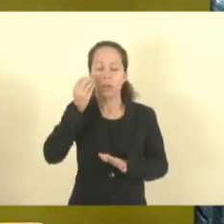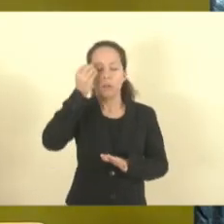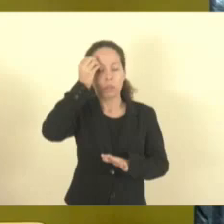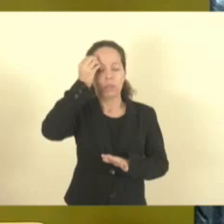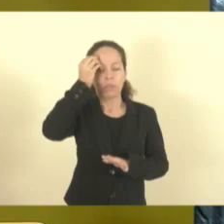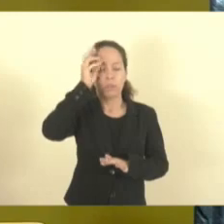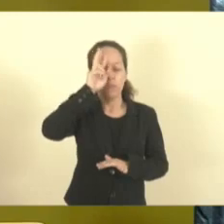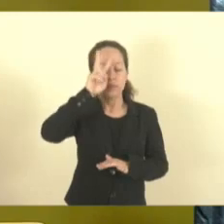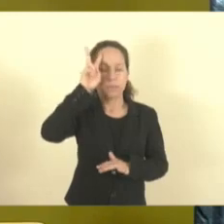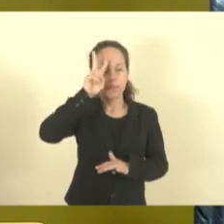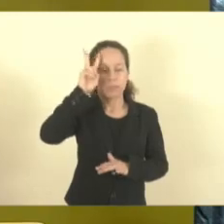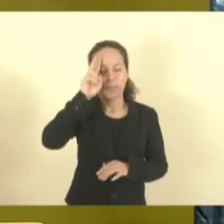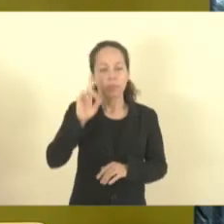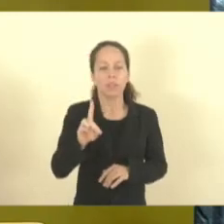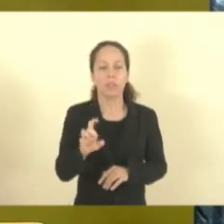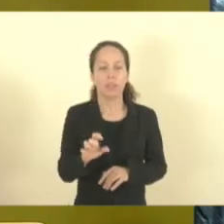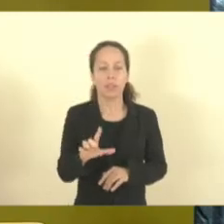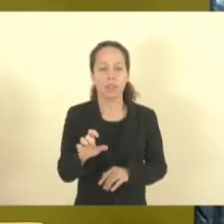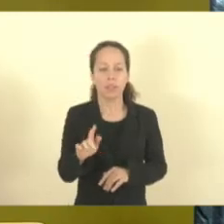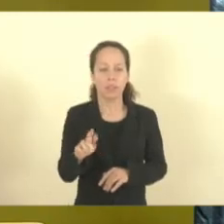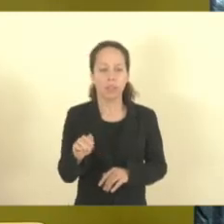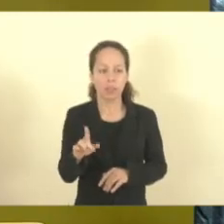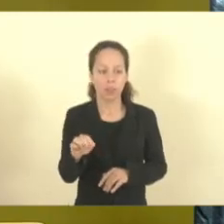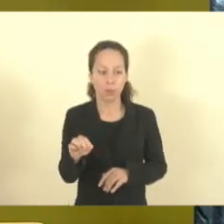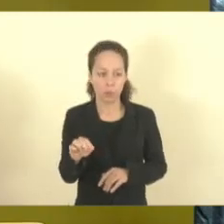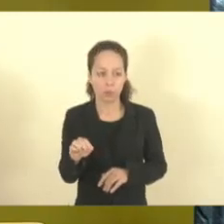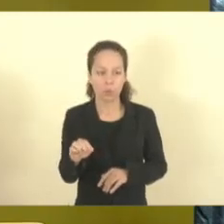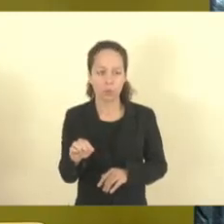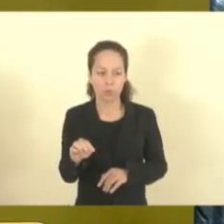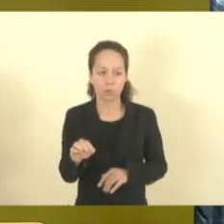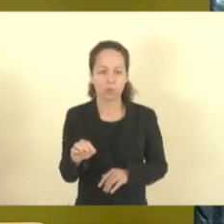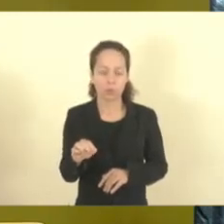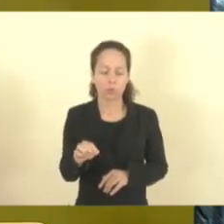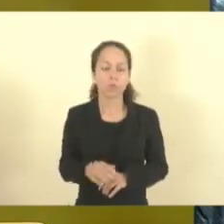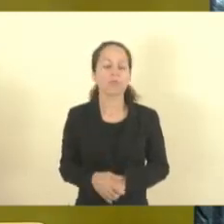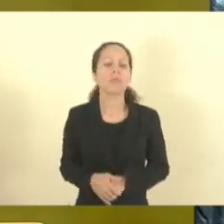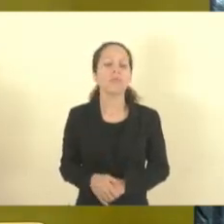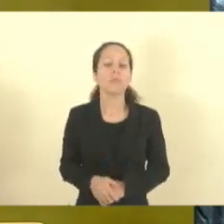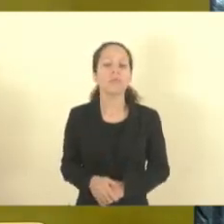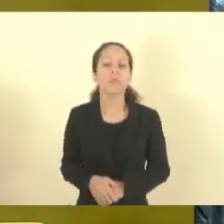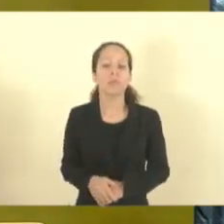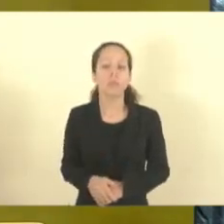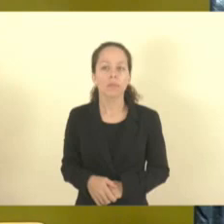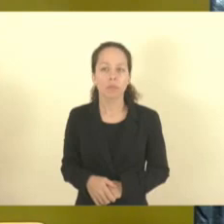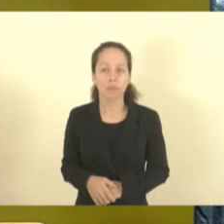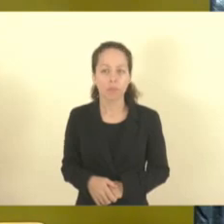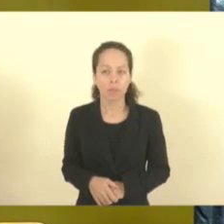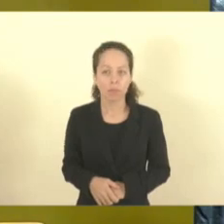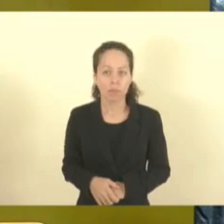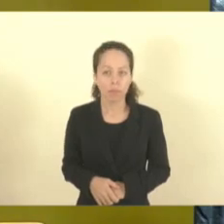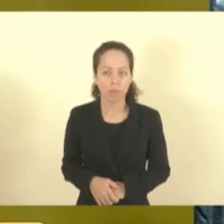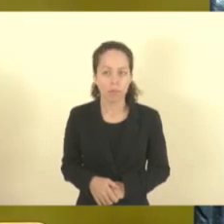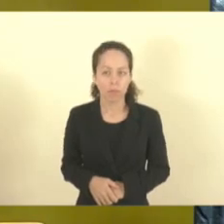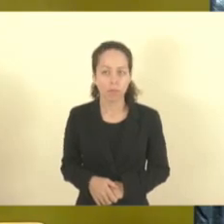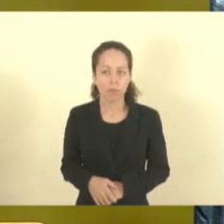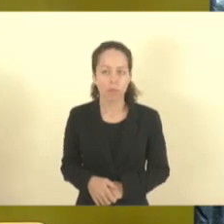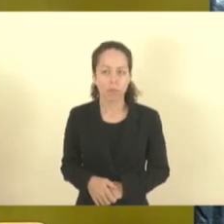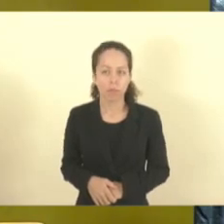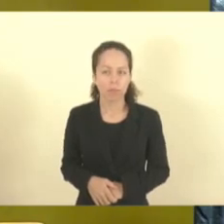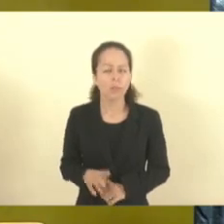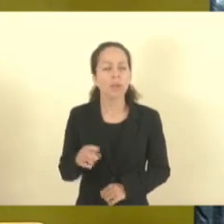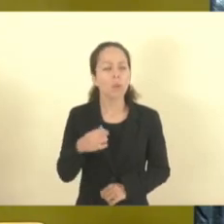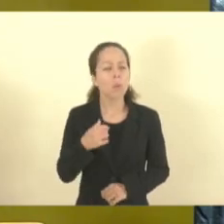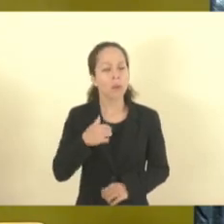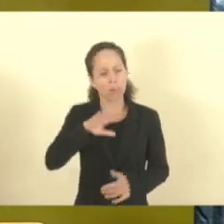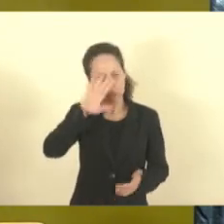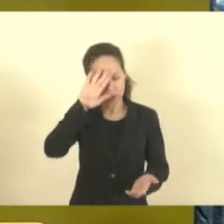Danilo sabe, era delegado, acompanhou toda aquela questão. Então, assim, eu acho que nós poderemos